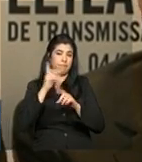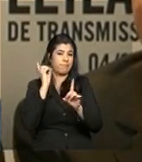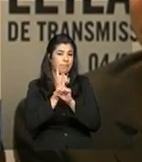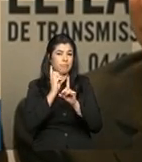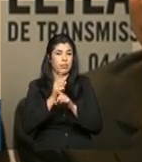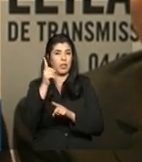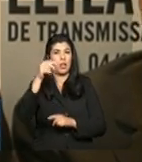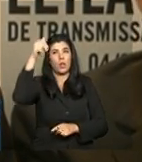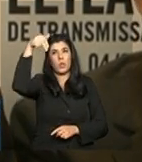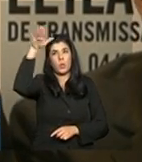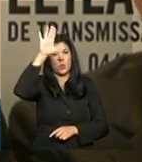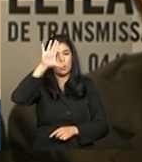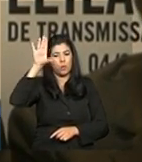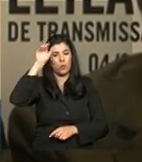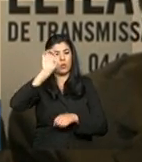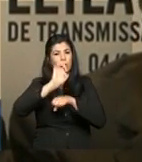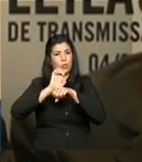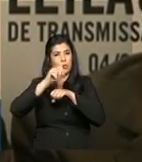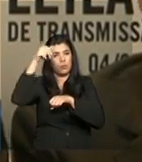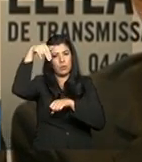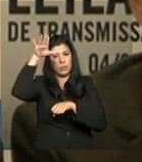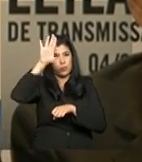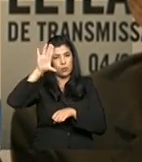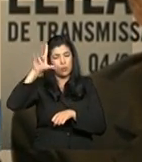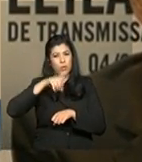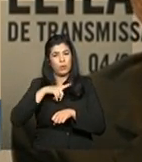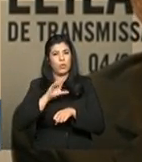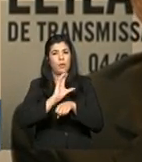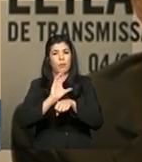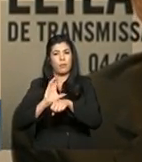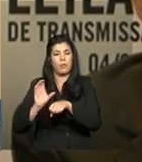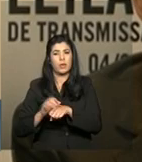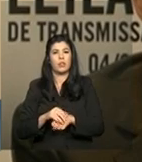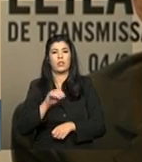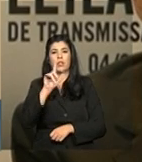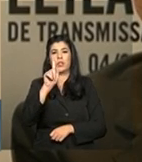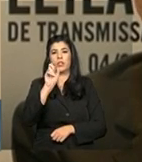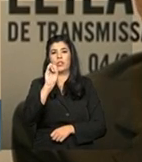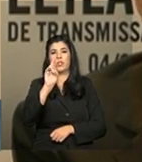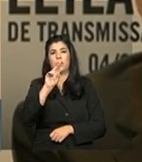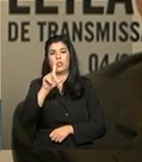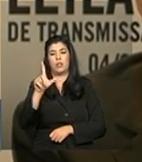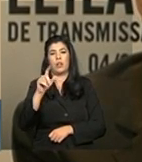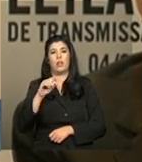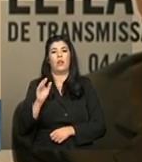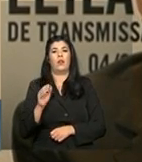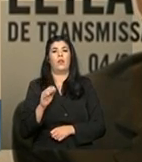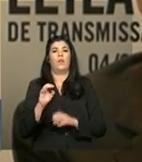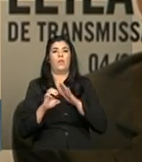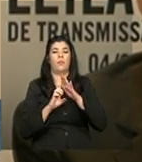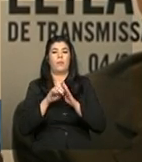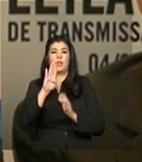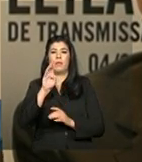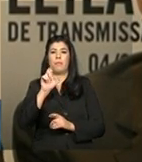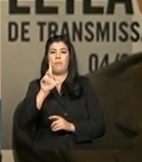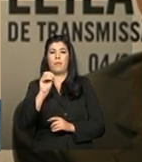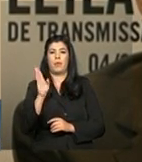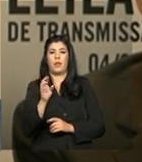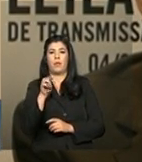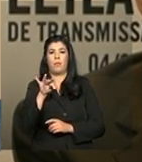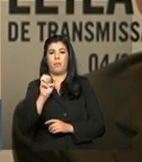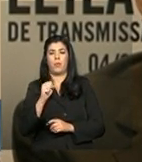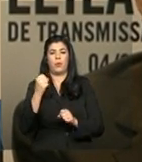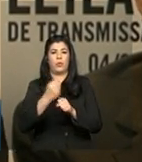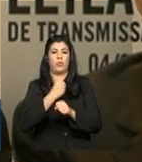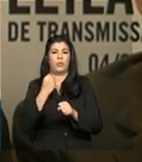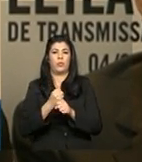ali na região norte, com os empreendimentos de Giral, de Santo Antônio, o empreendimento de Belo Monte, a construção